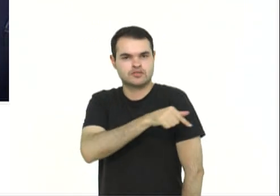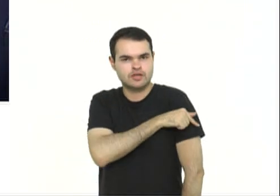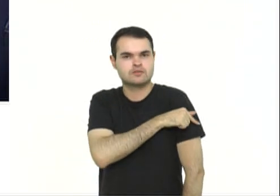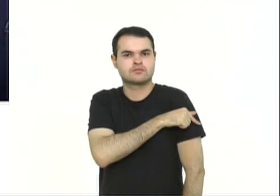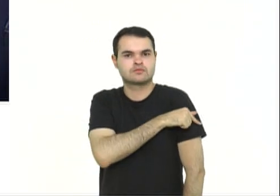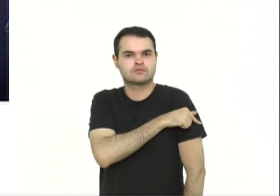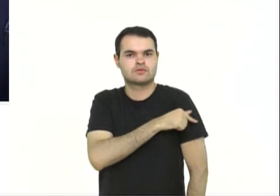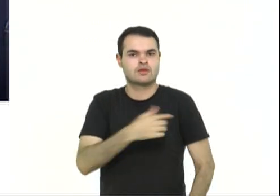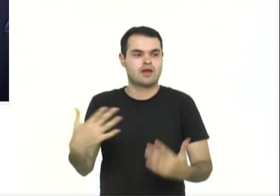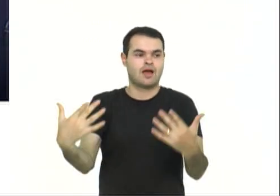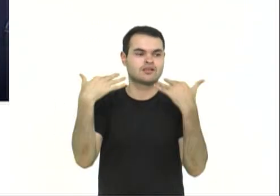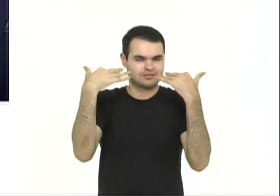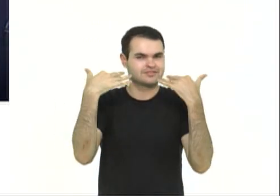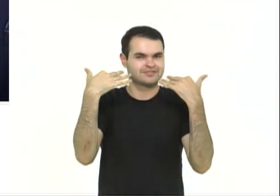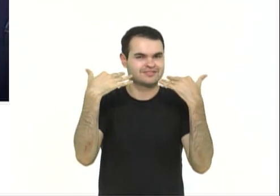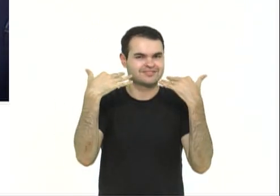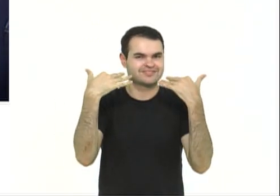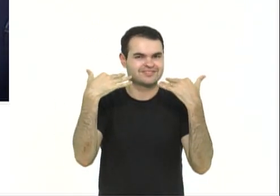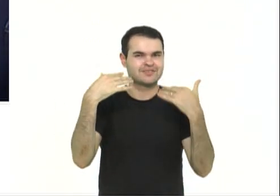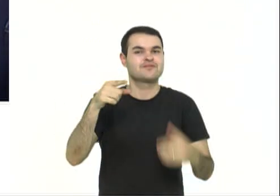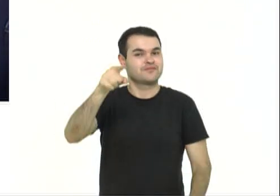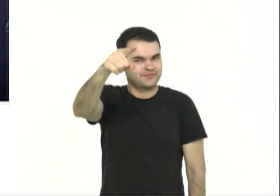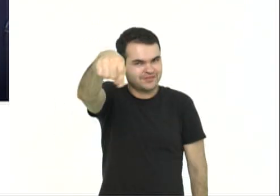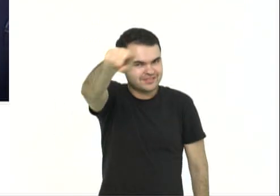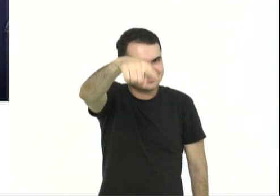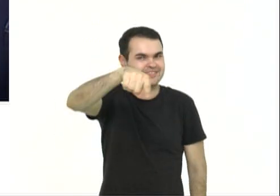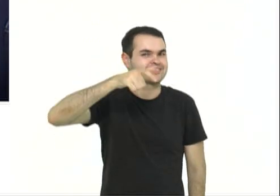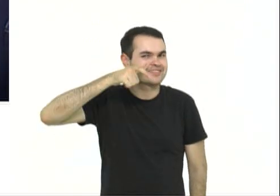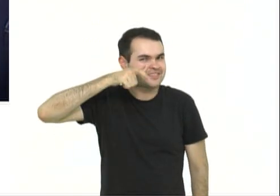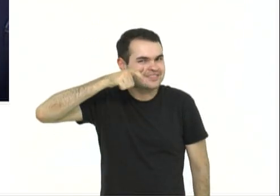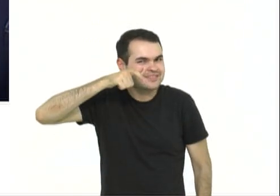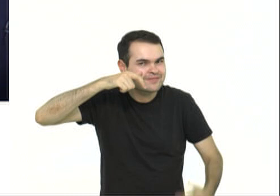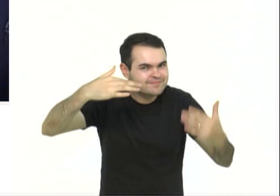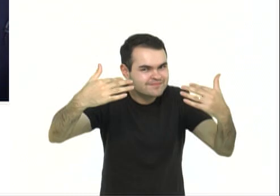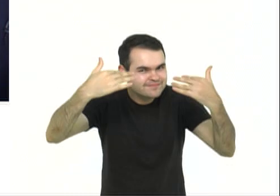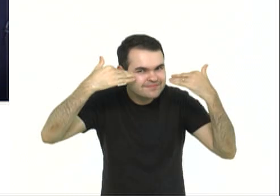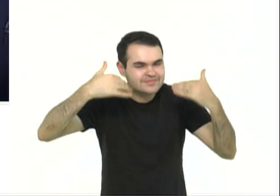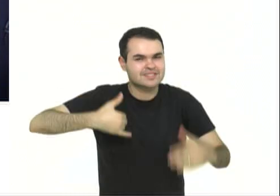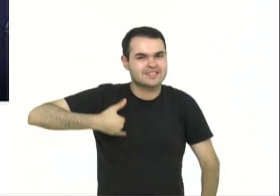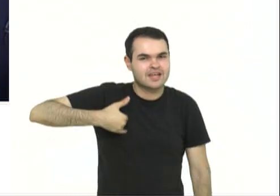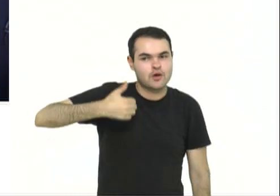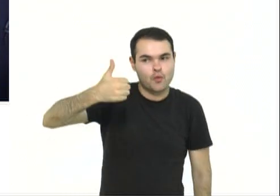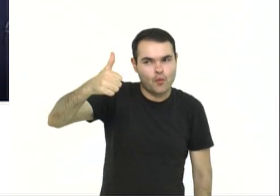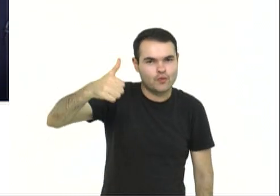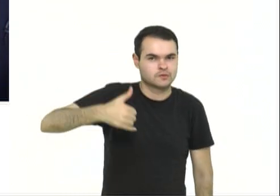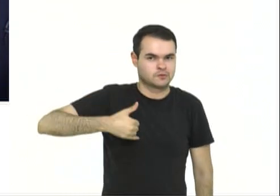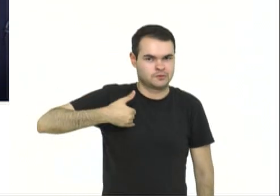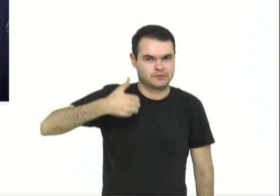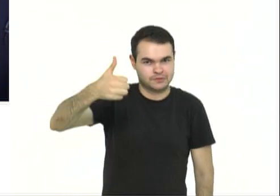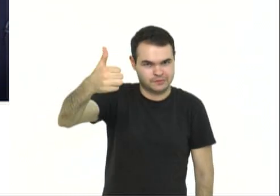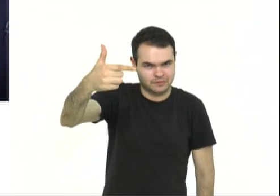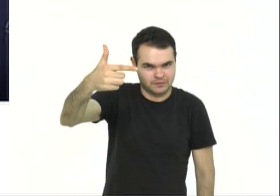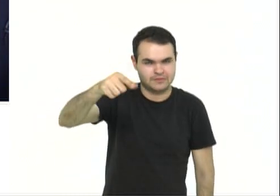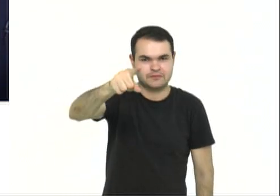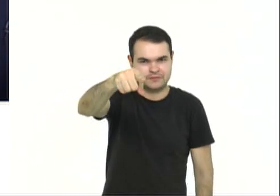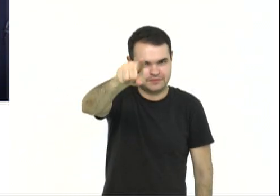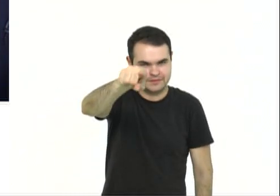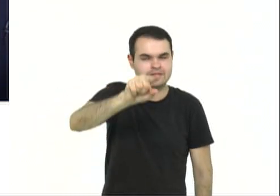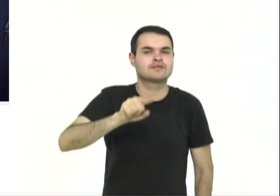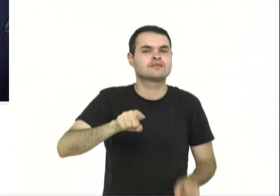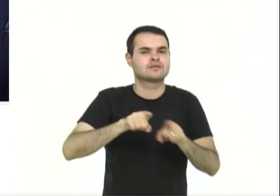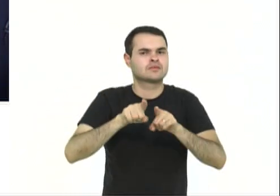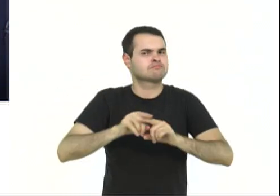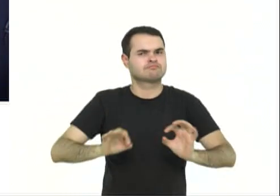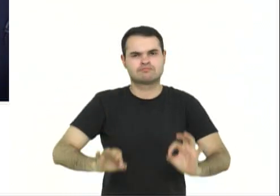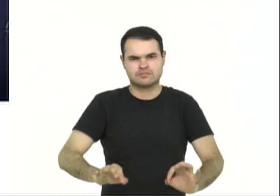ano nos assistindo, né? Então, um pessoal aí que está aí com 11, 12 anos, né? E que